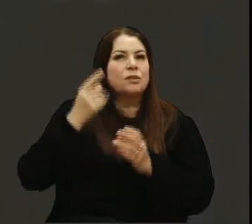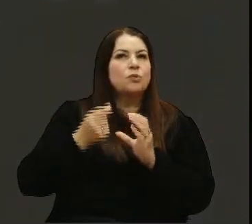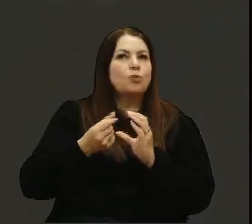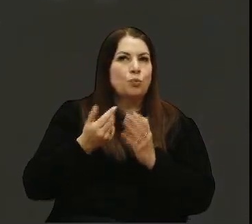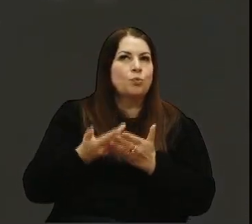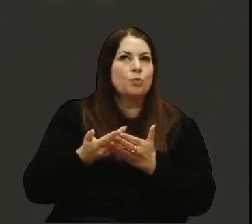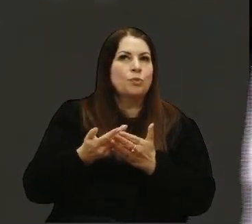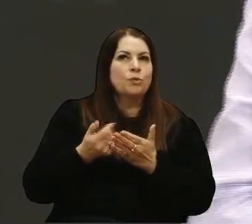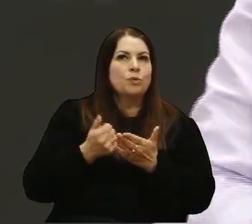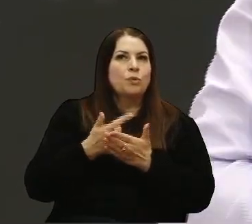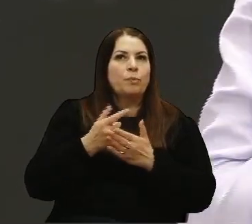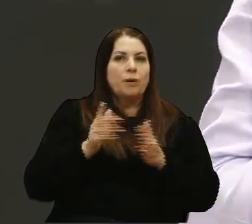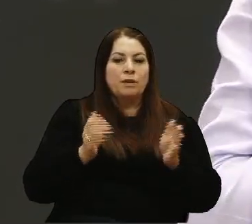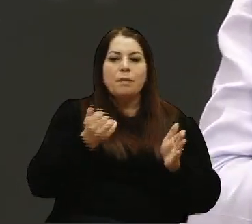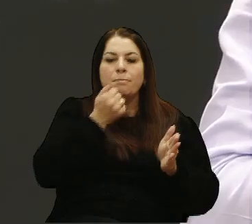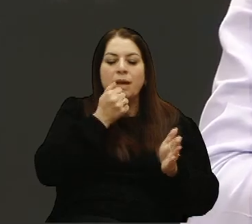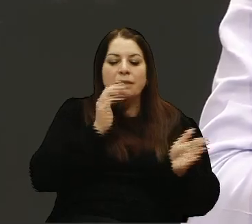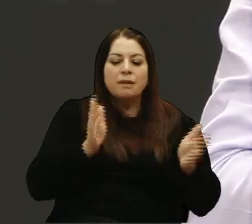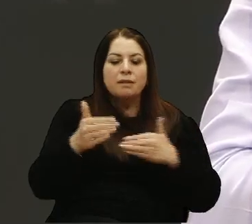D'Ambrosio, comprar paralelepípedo.